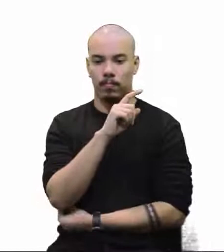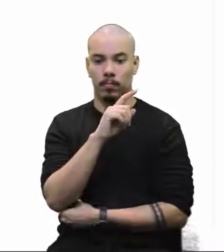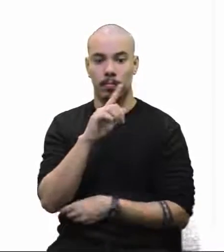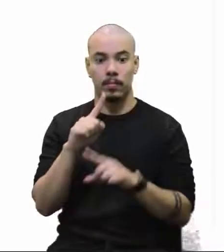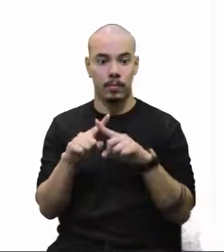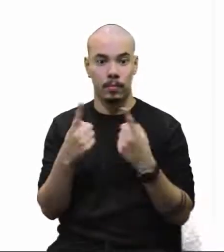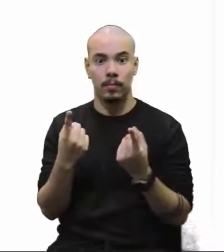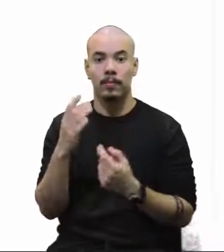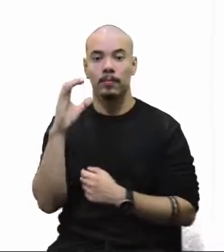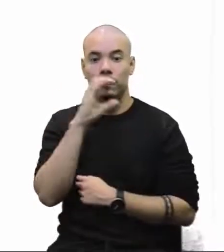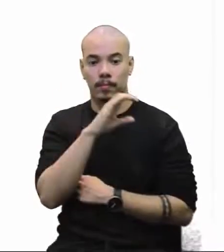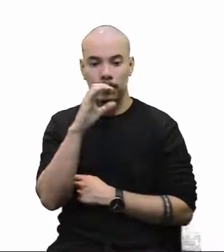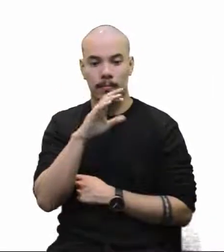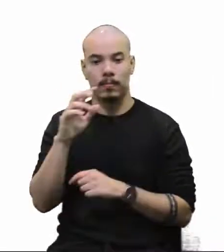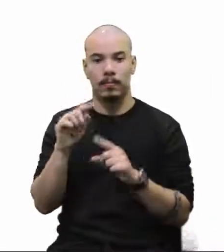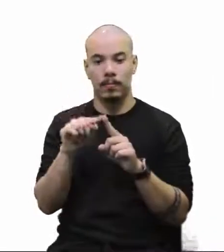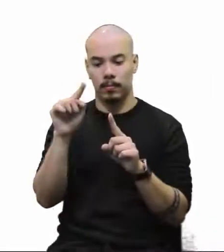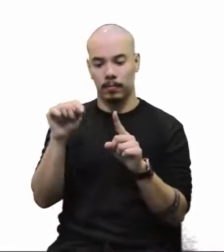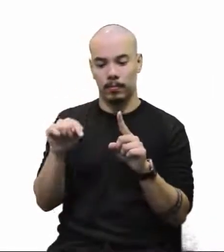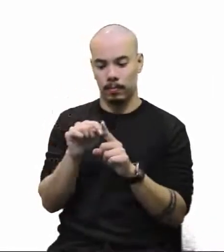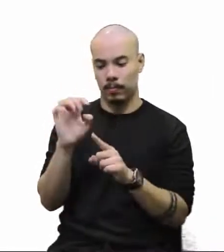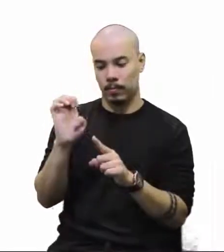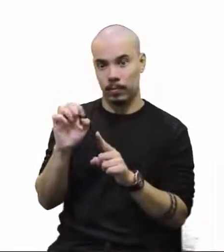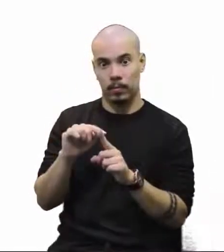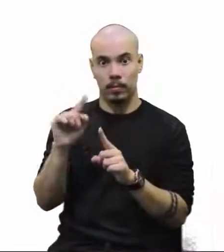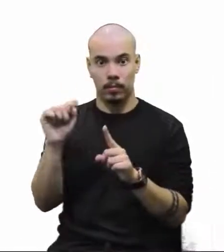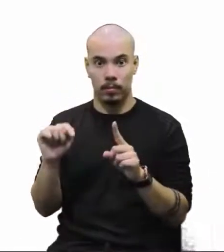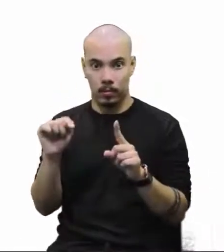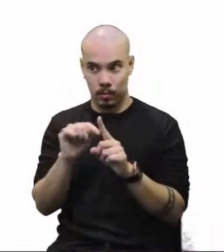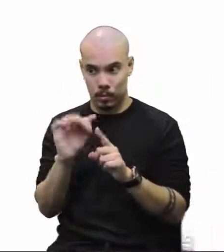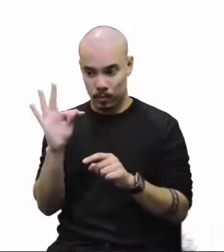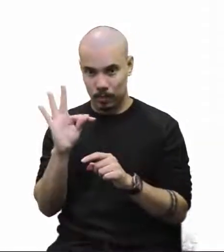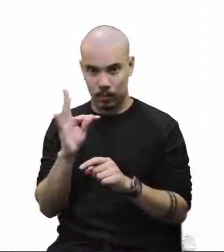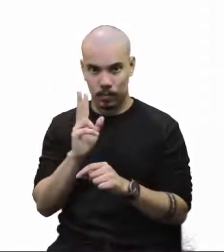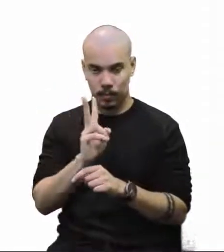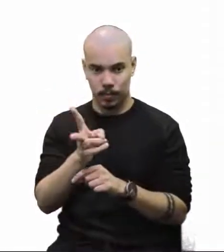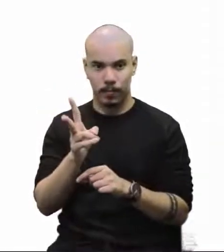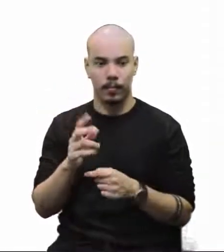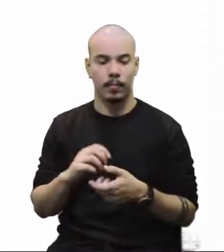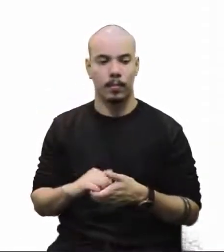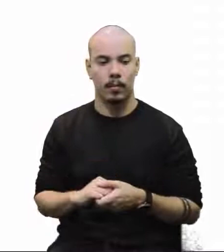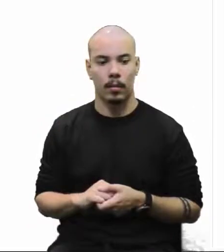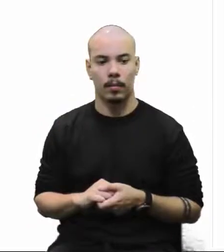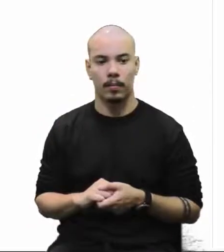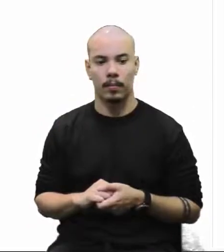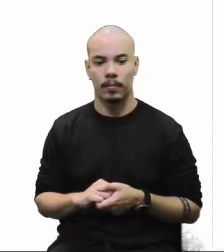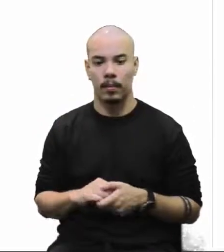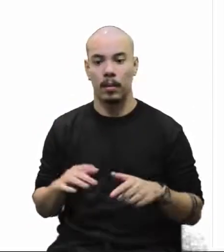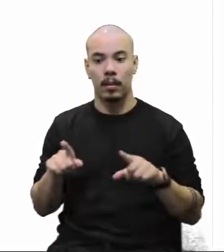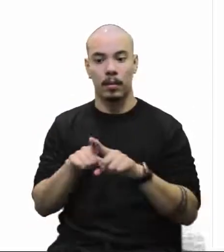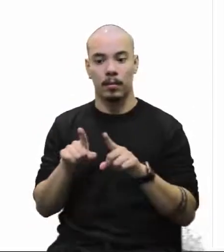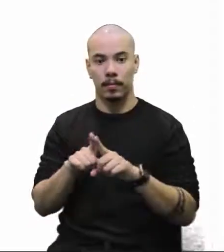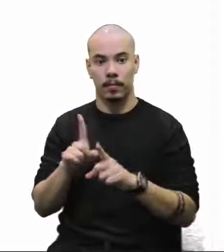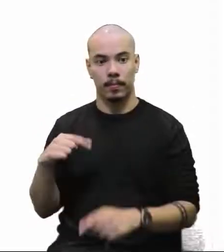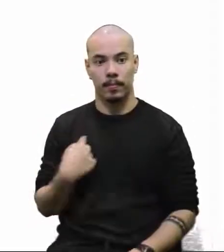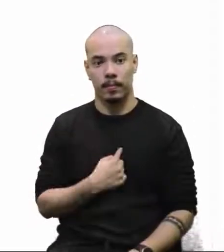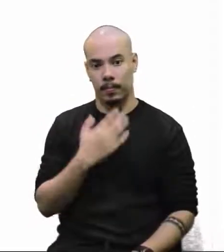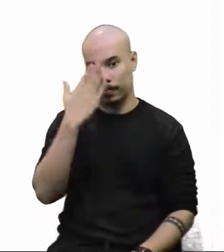Mas velocidade é ΔE sobre ΔT. Continuando, né? Nós sabemos